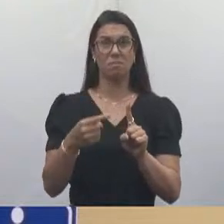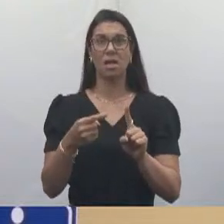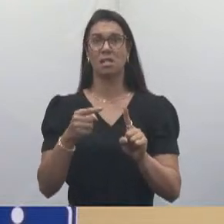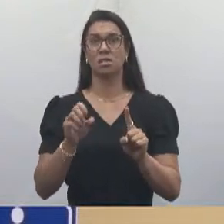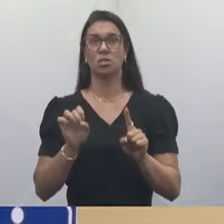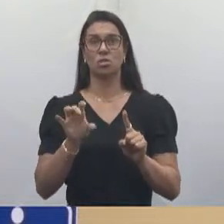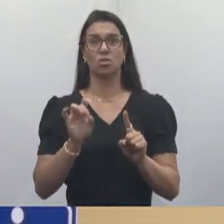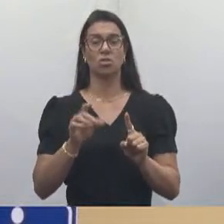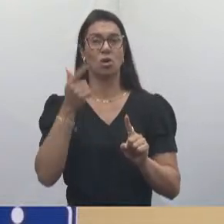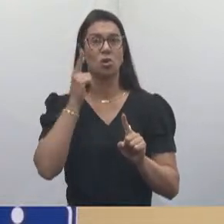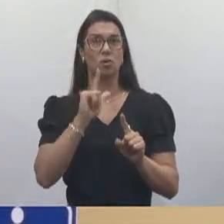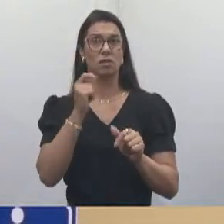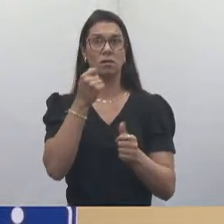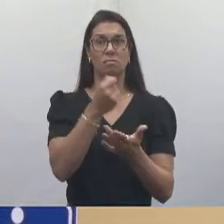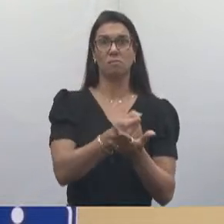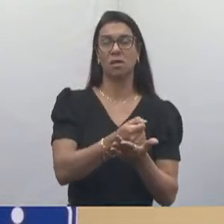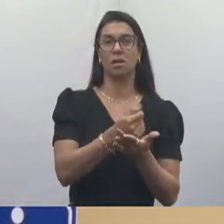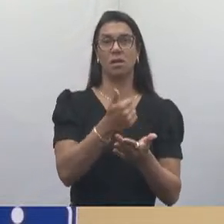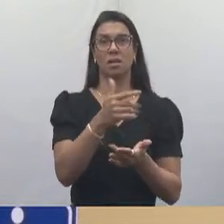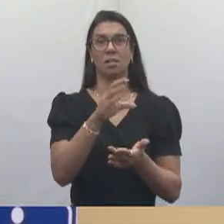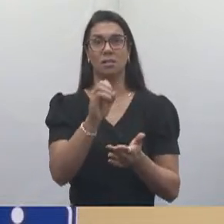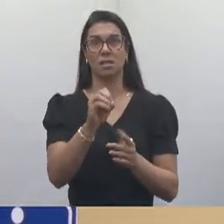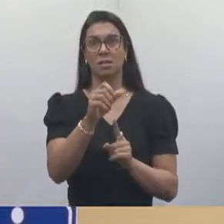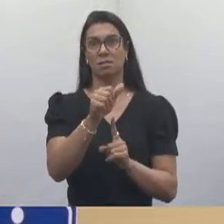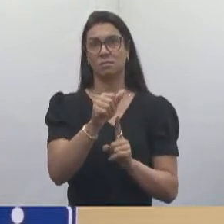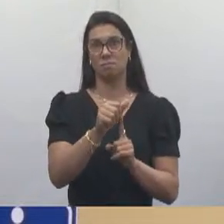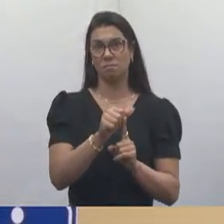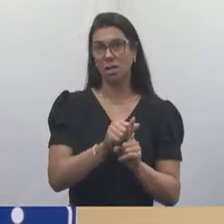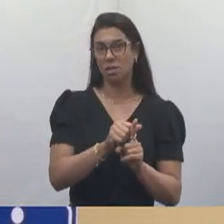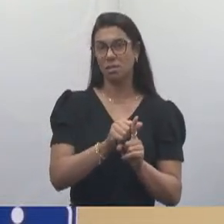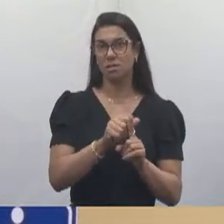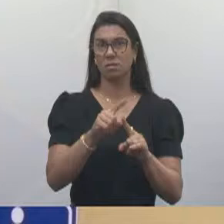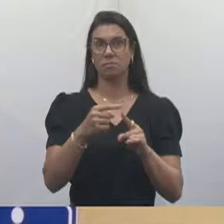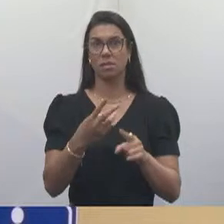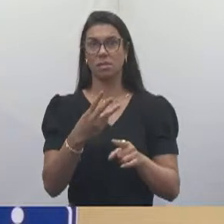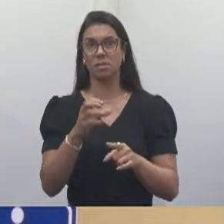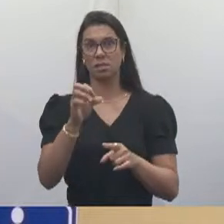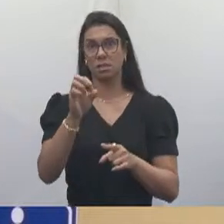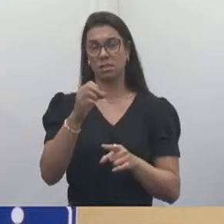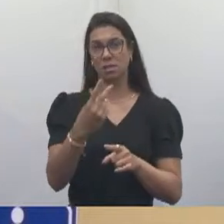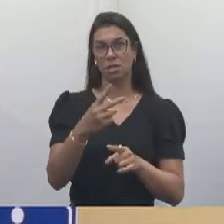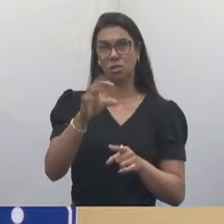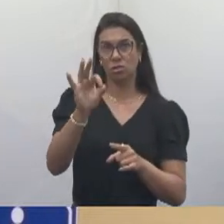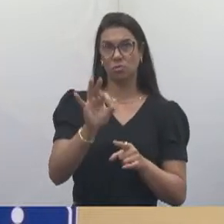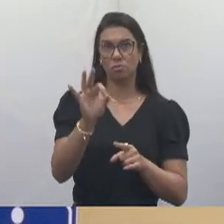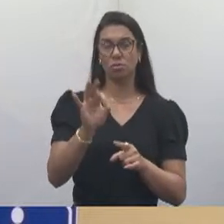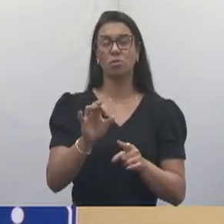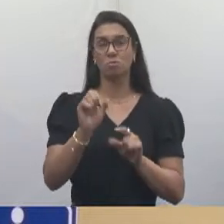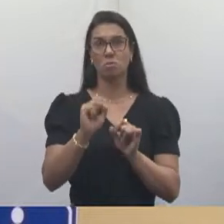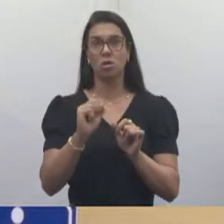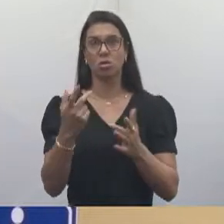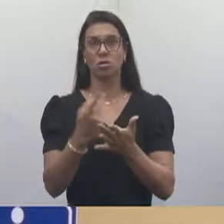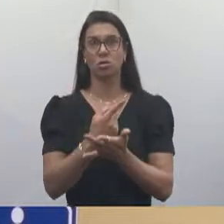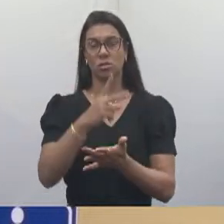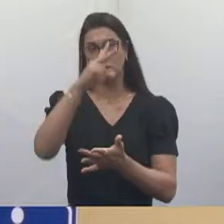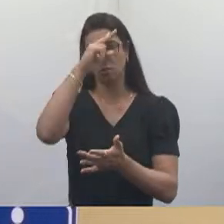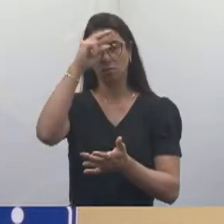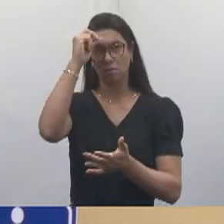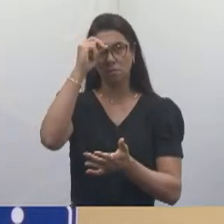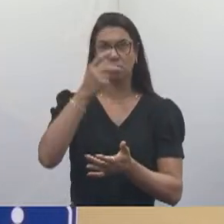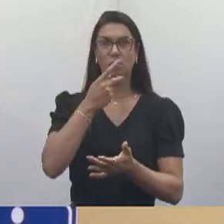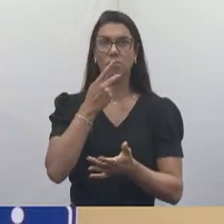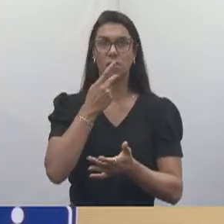10, 50 vai ficar para o próximo prefeito. E 32%, por mais que o prefeito se esforce aqui em falar que é um